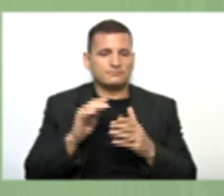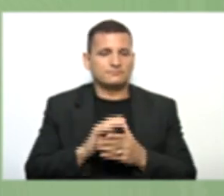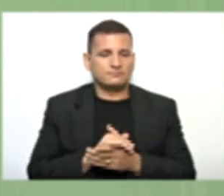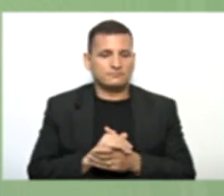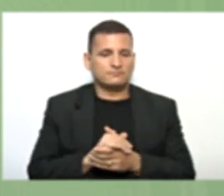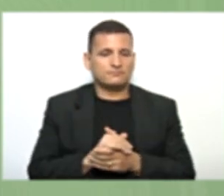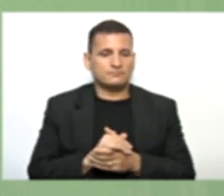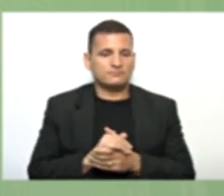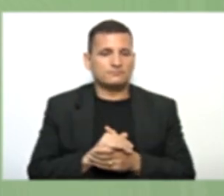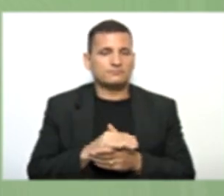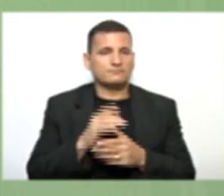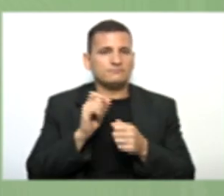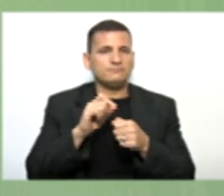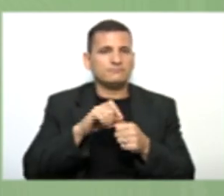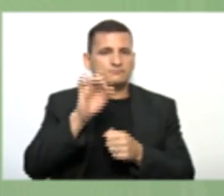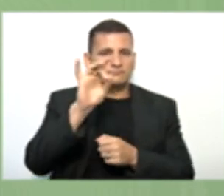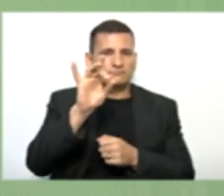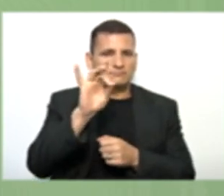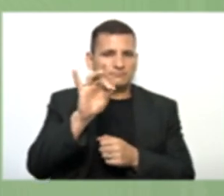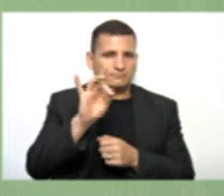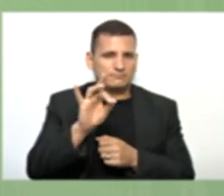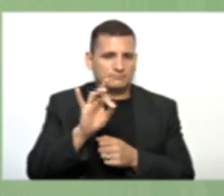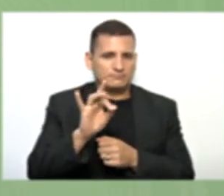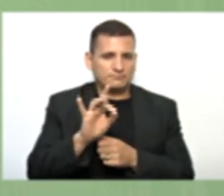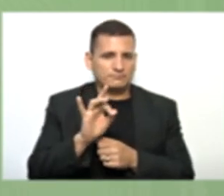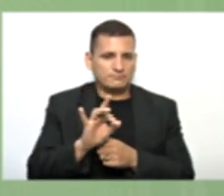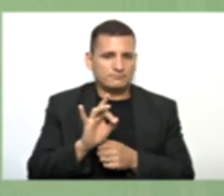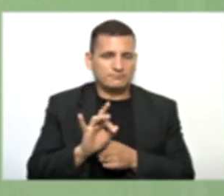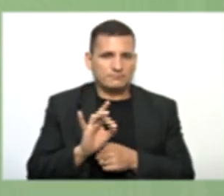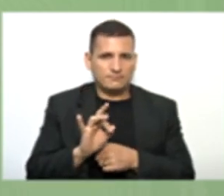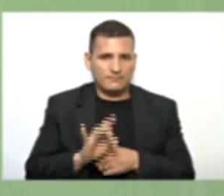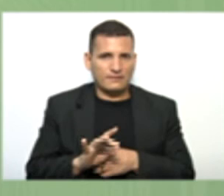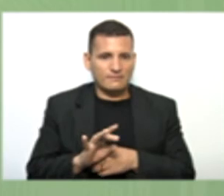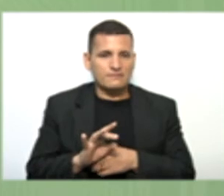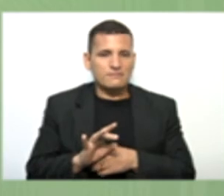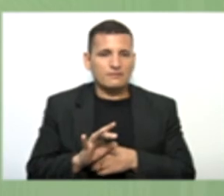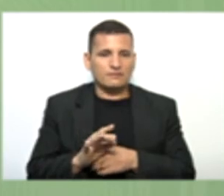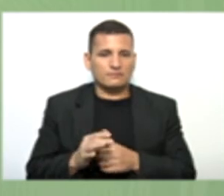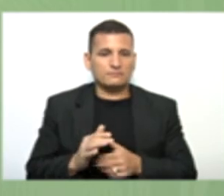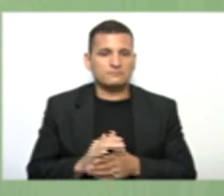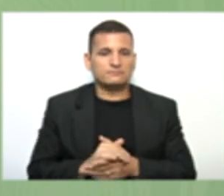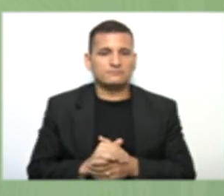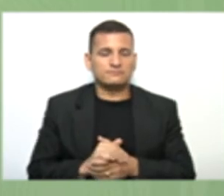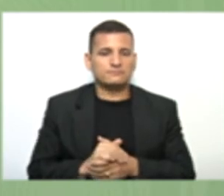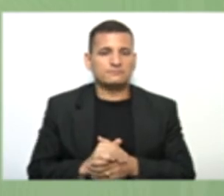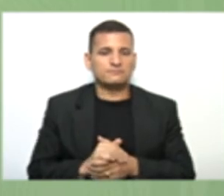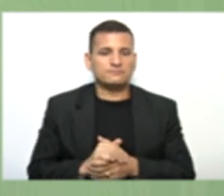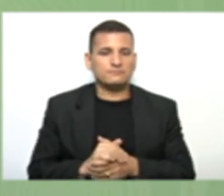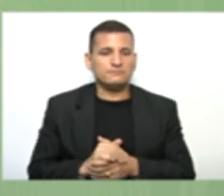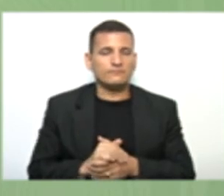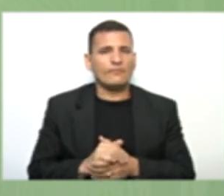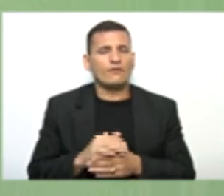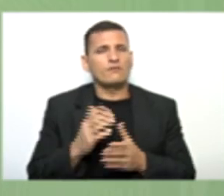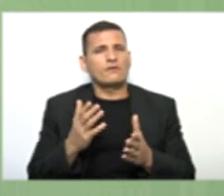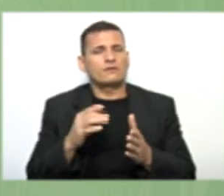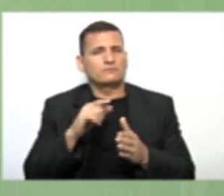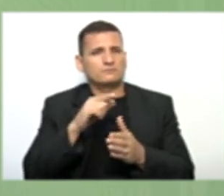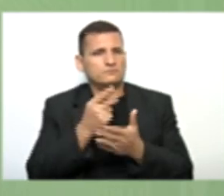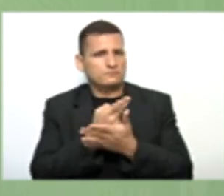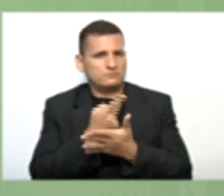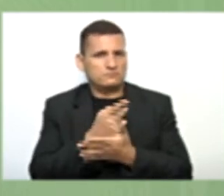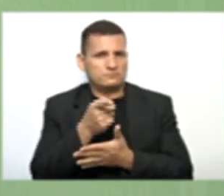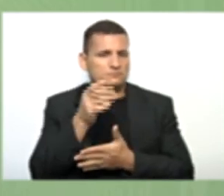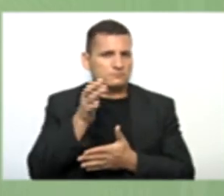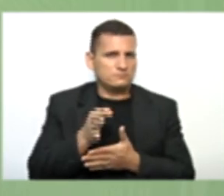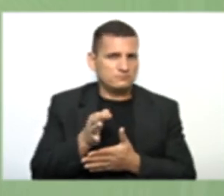a minha verificação uma por uma, um vetor por vetor fiz essa verificação. Professor, tá errado, tá